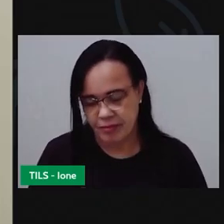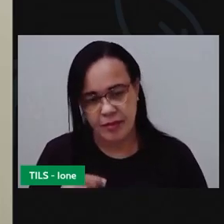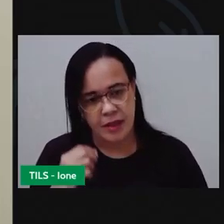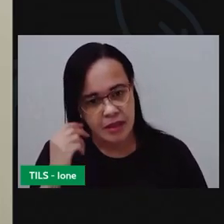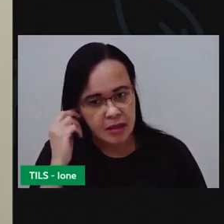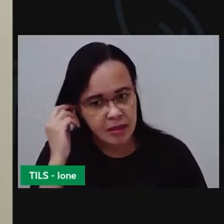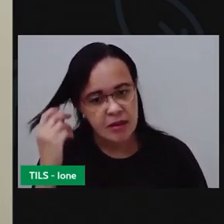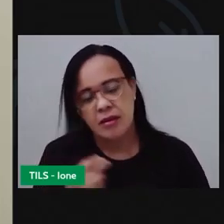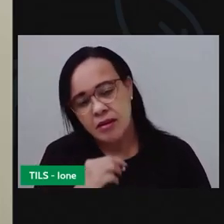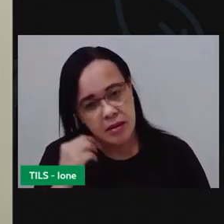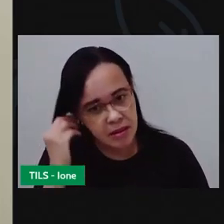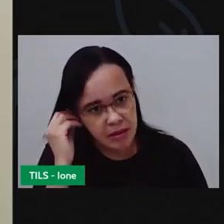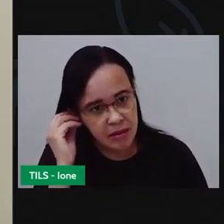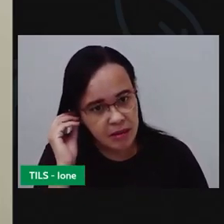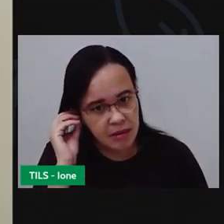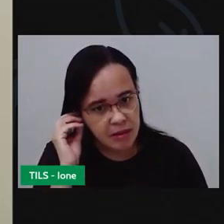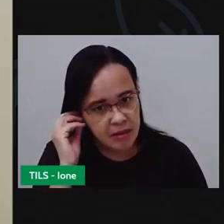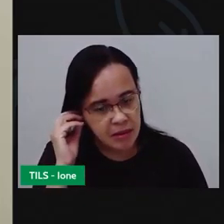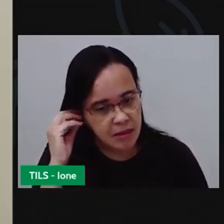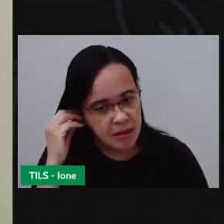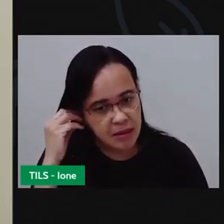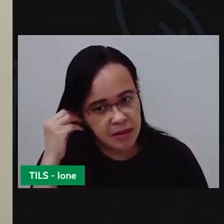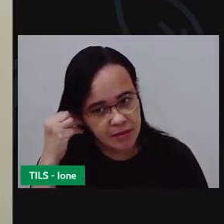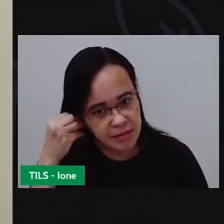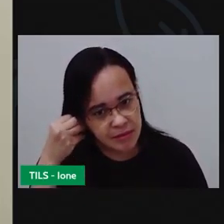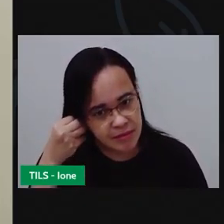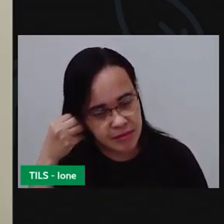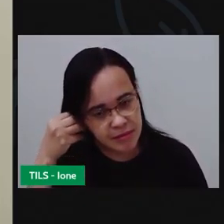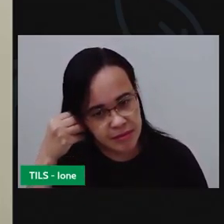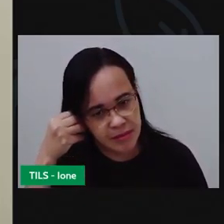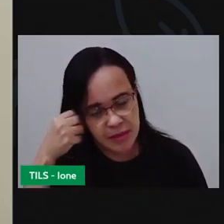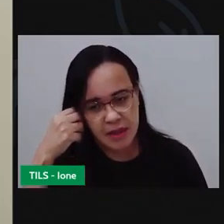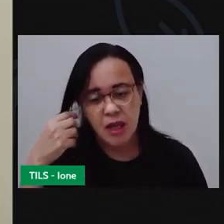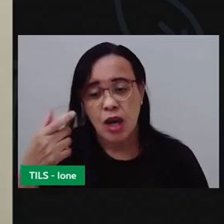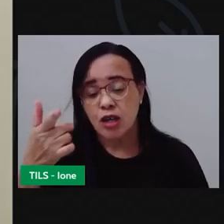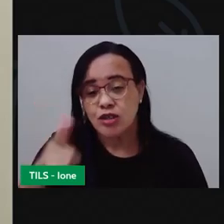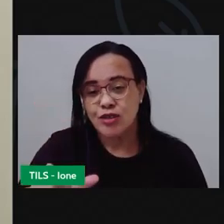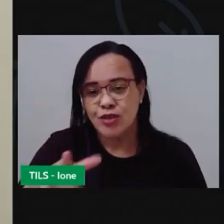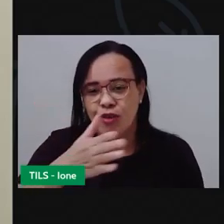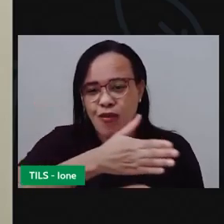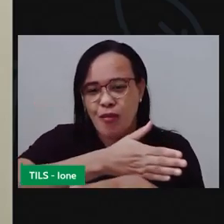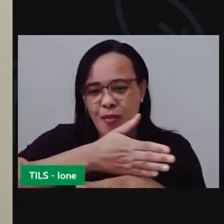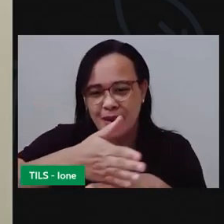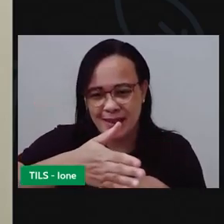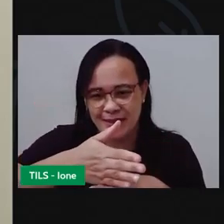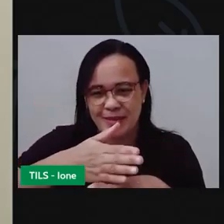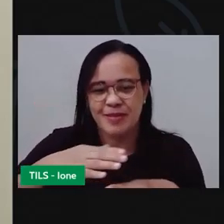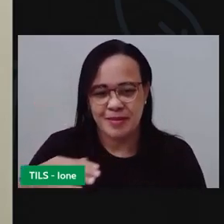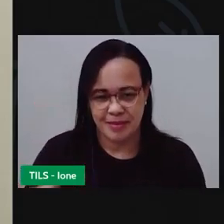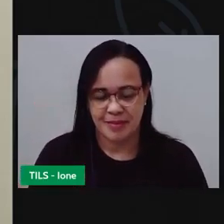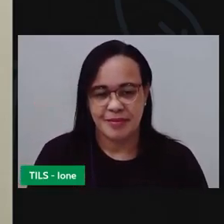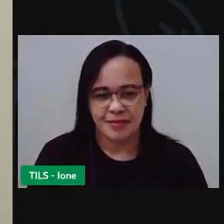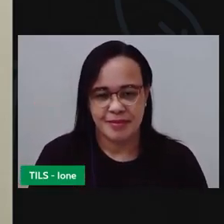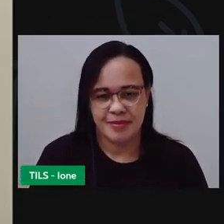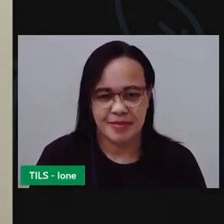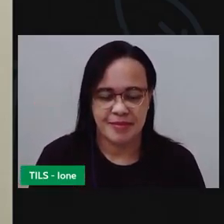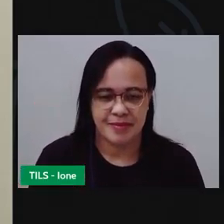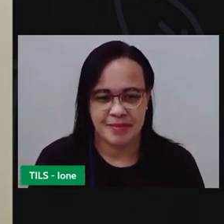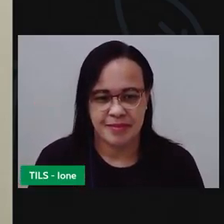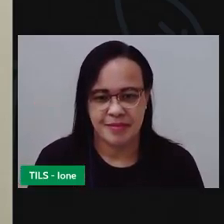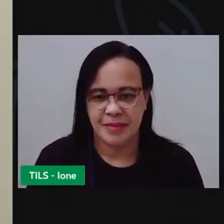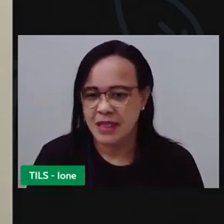Agora, deixa eu colocar aqui novamente o barbante que acabou soltando ali, né,